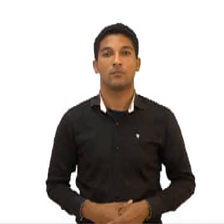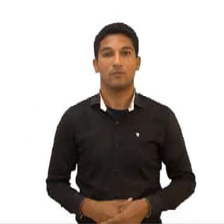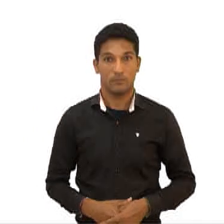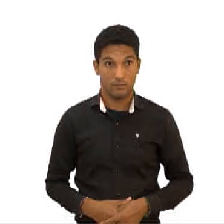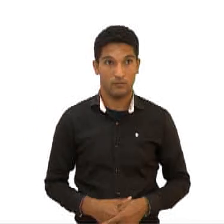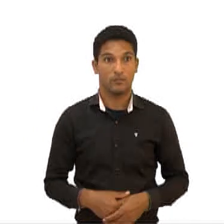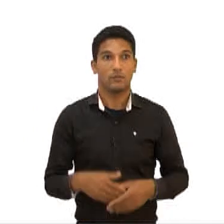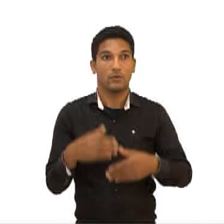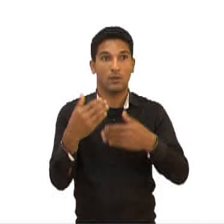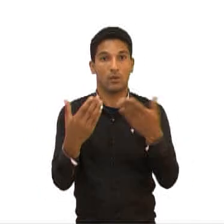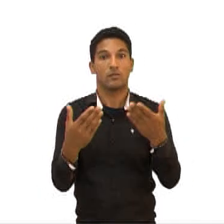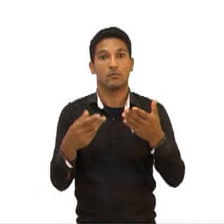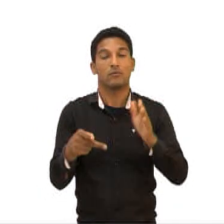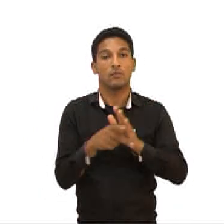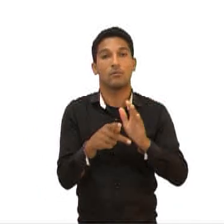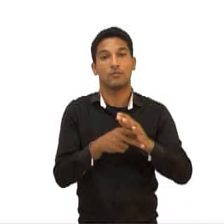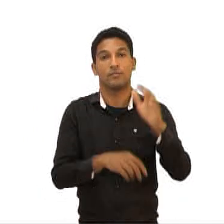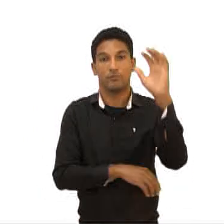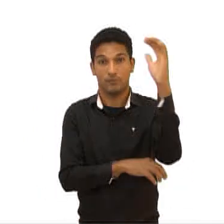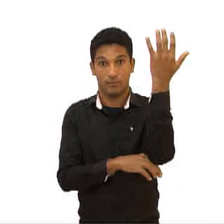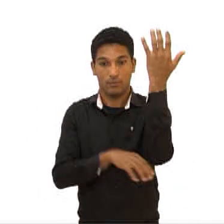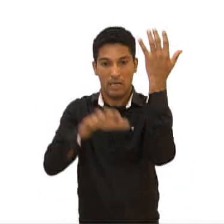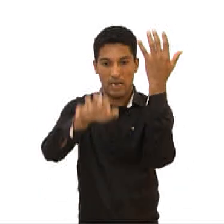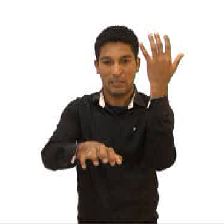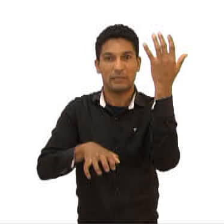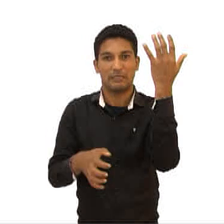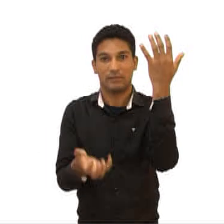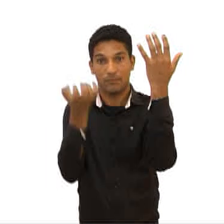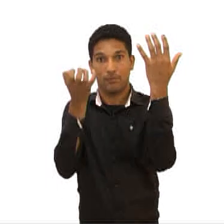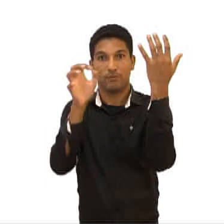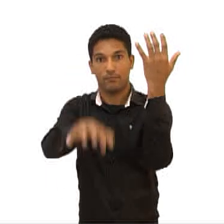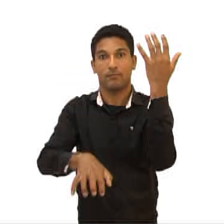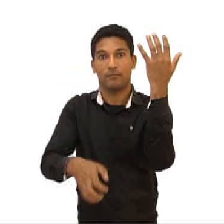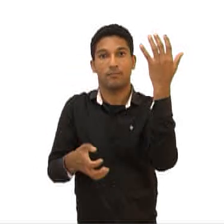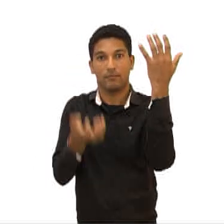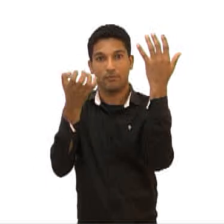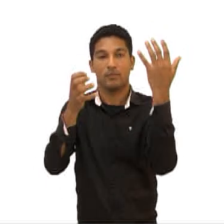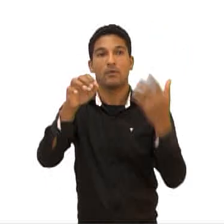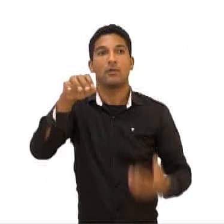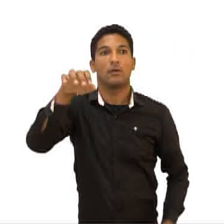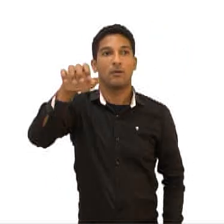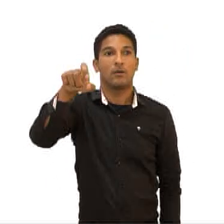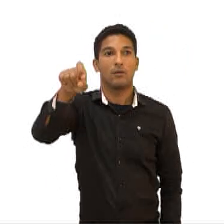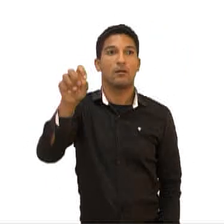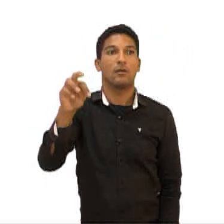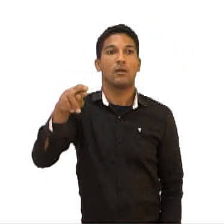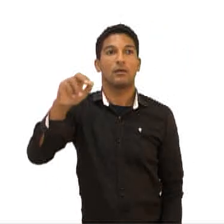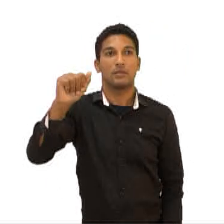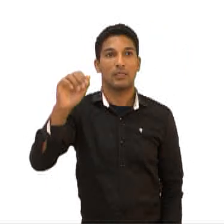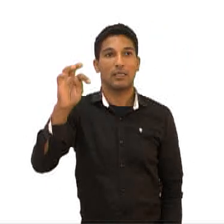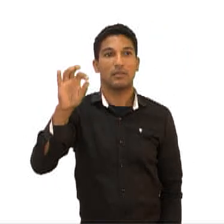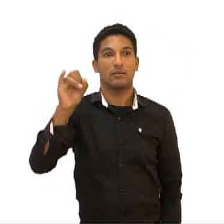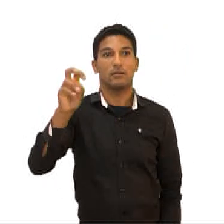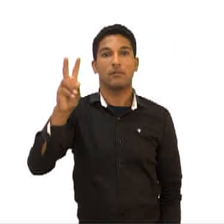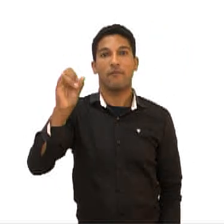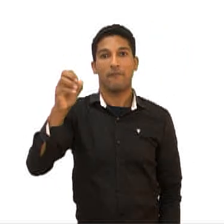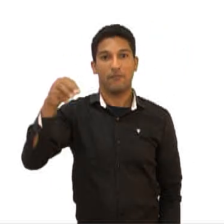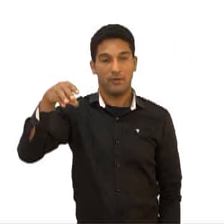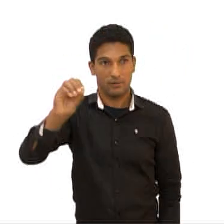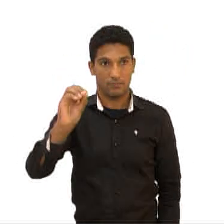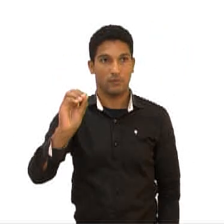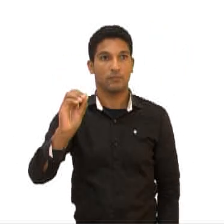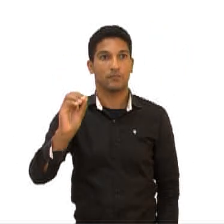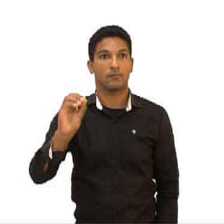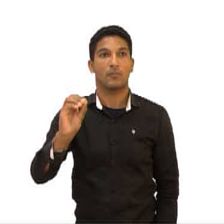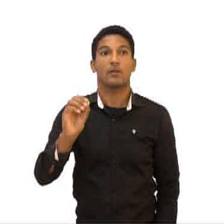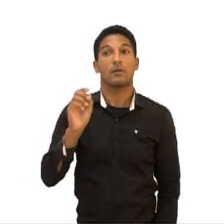Aí o extrativismo na Ásia, né? Nós temos um continente que possui uma grande variedade de recursos naturais e energéticos, é o maior do mundo, tem